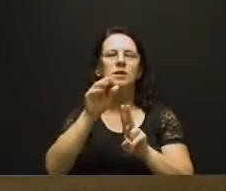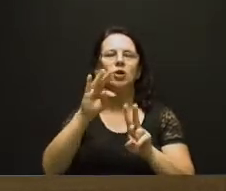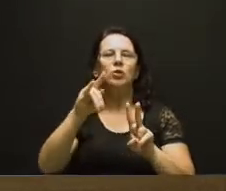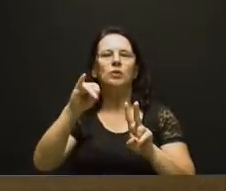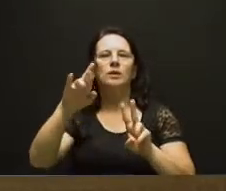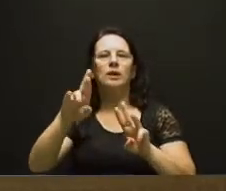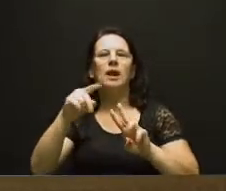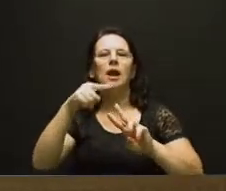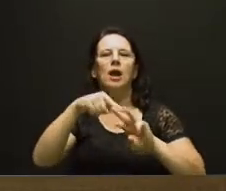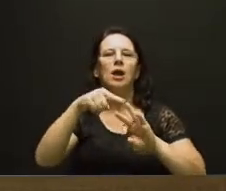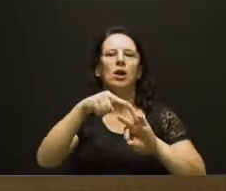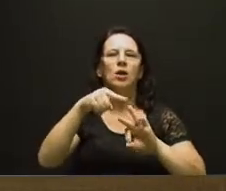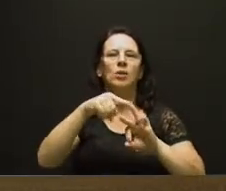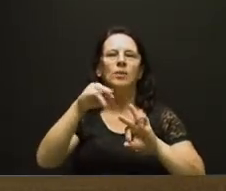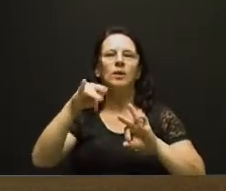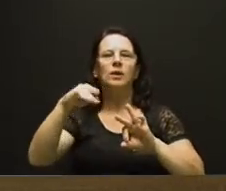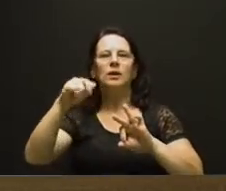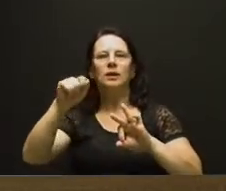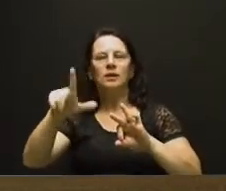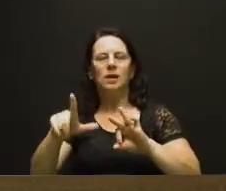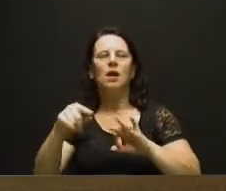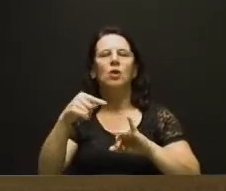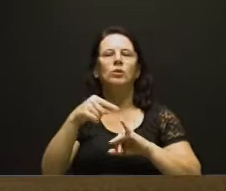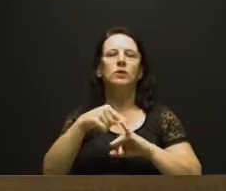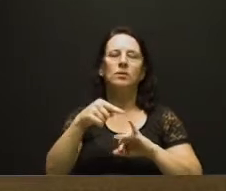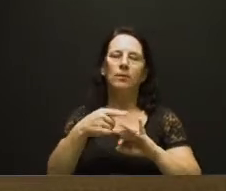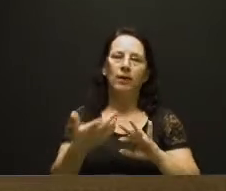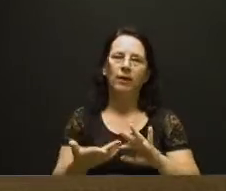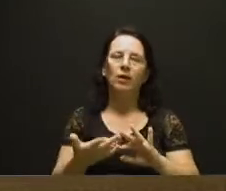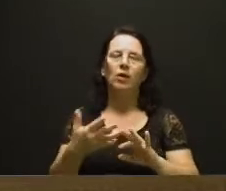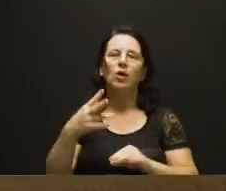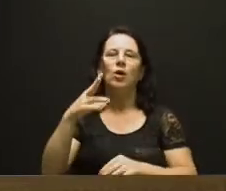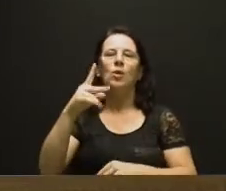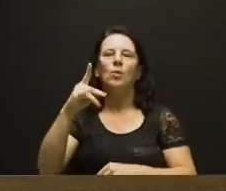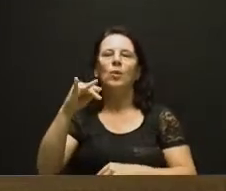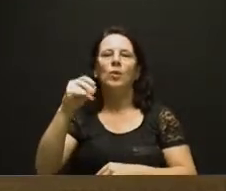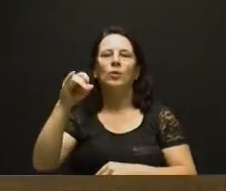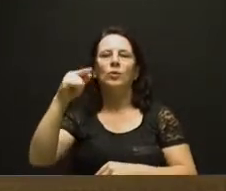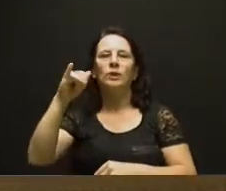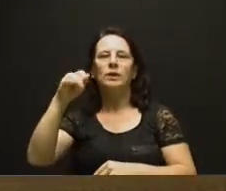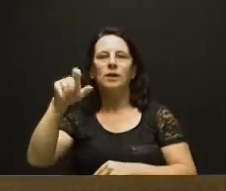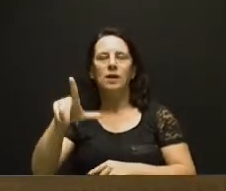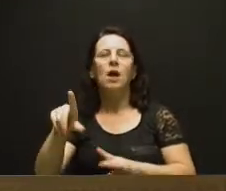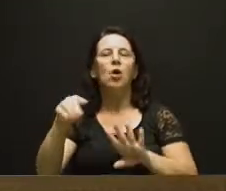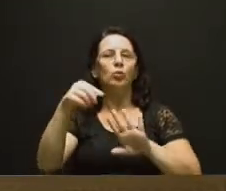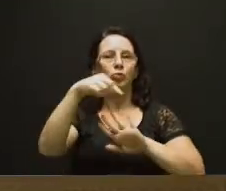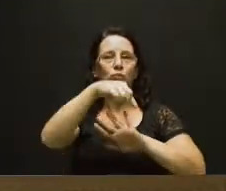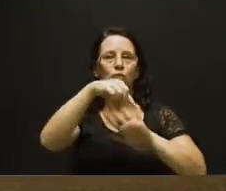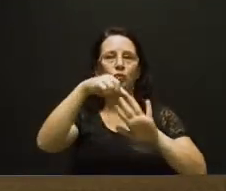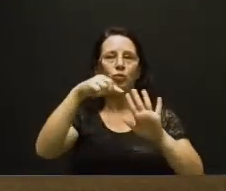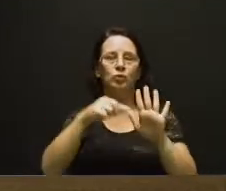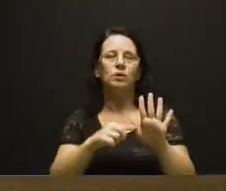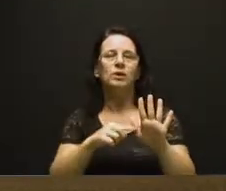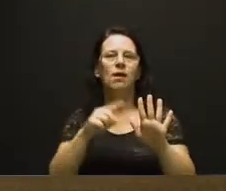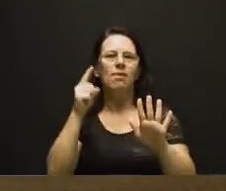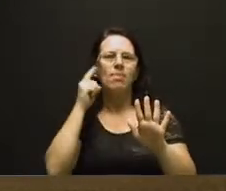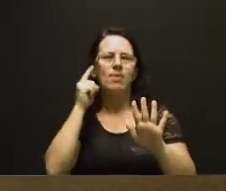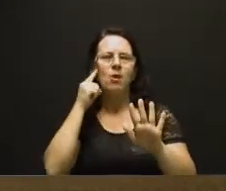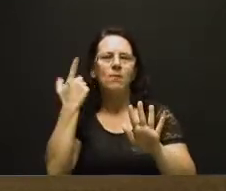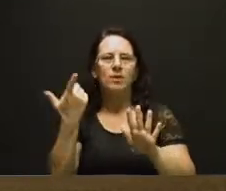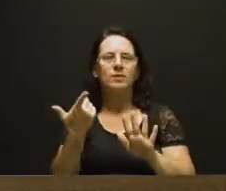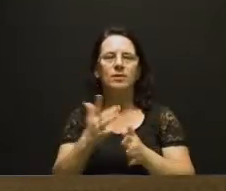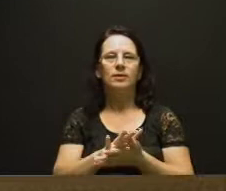órgão ministerial pode ser envolvido o pólo industrial pode ser envolvida se ter uma ideia é